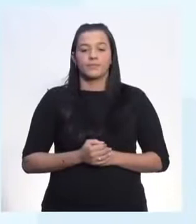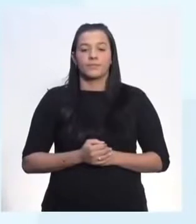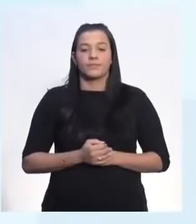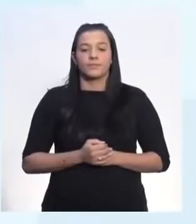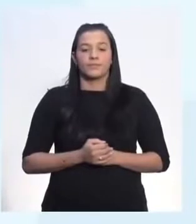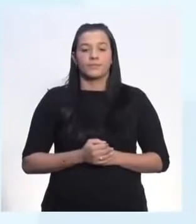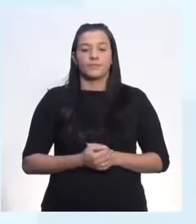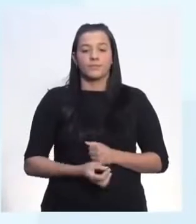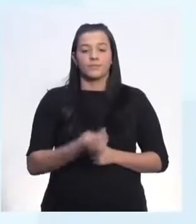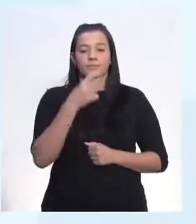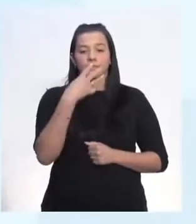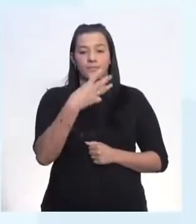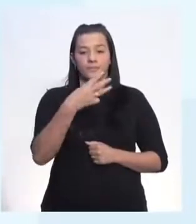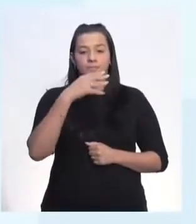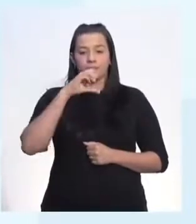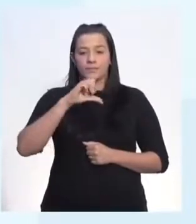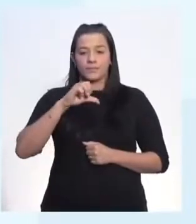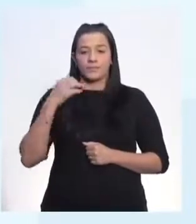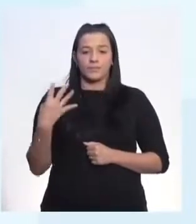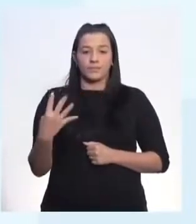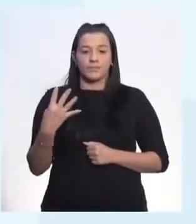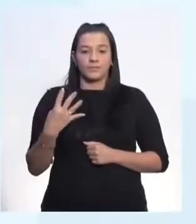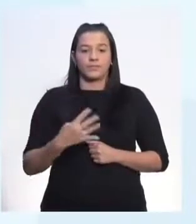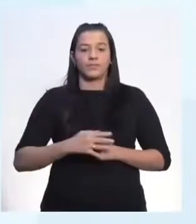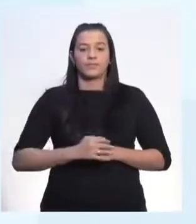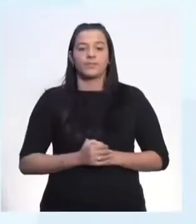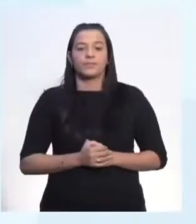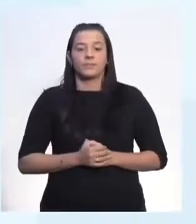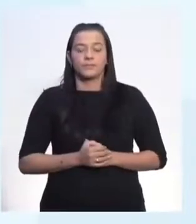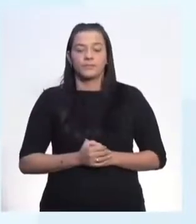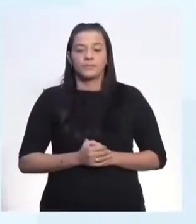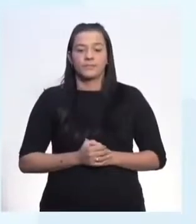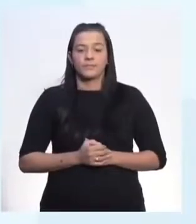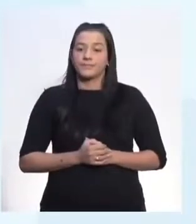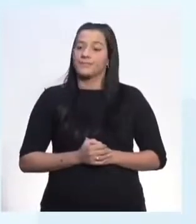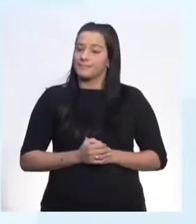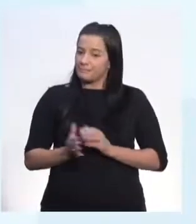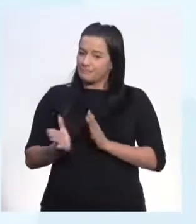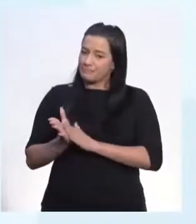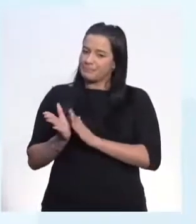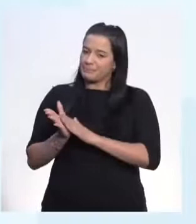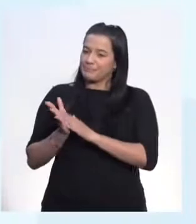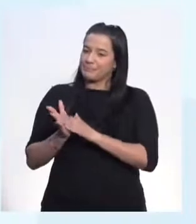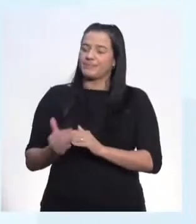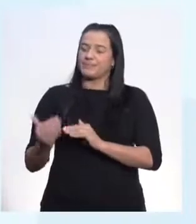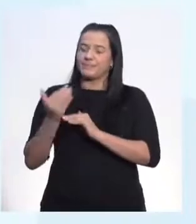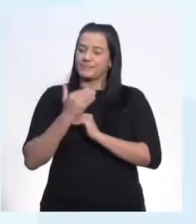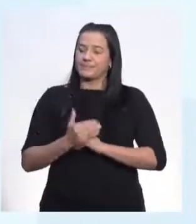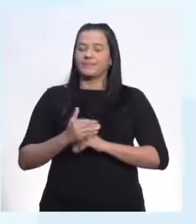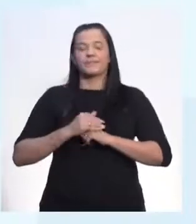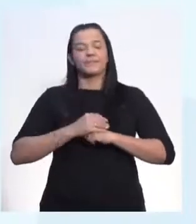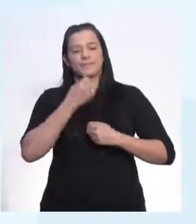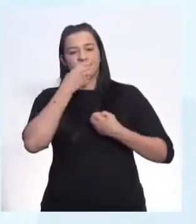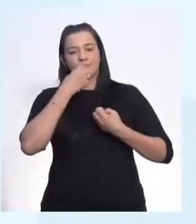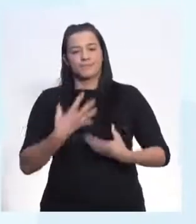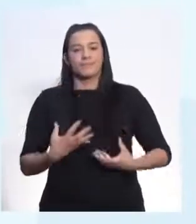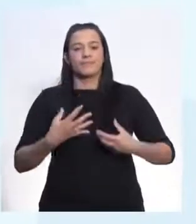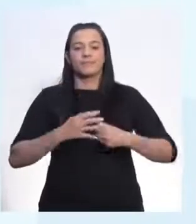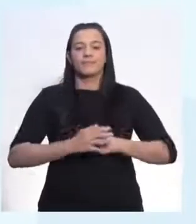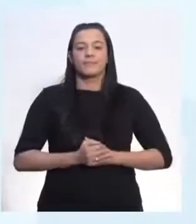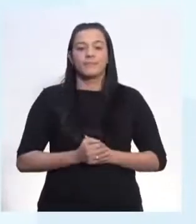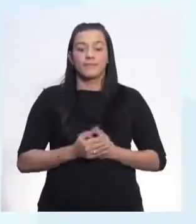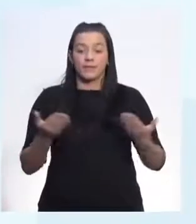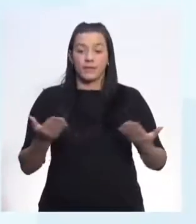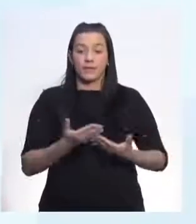Perfeito. E eu vou chegar em? 394. Muito bem, professora Roberta. Parabéns. Pessoal,